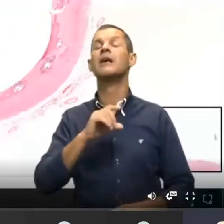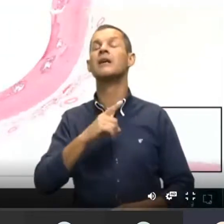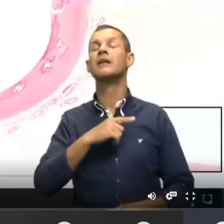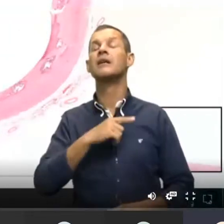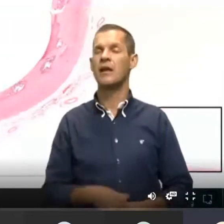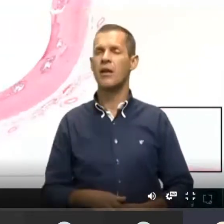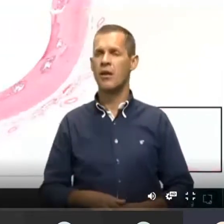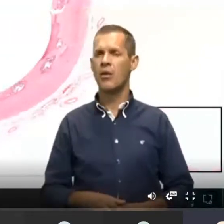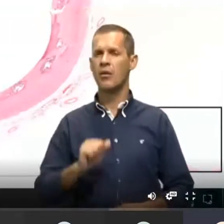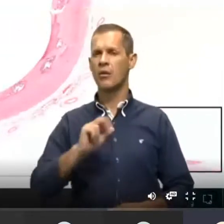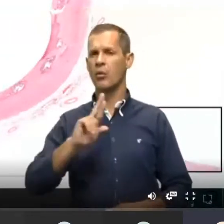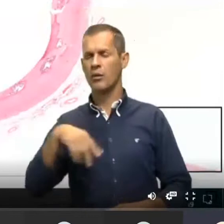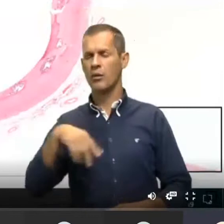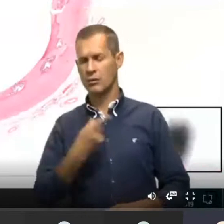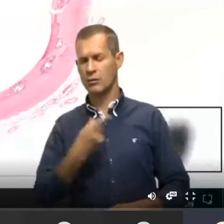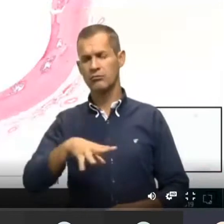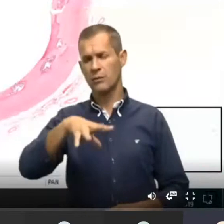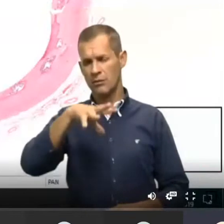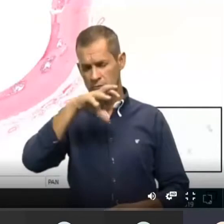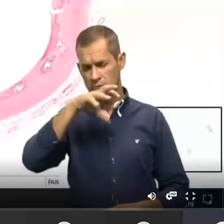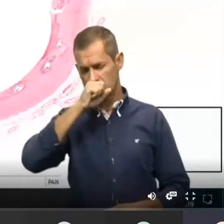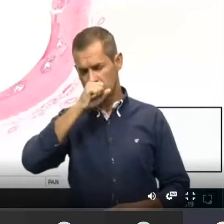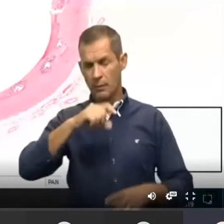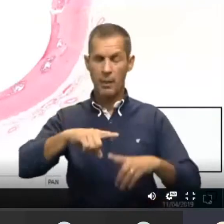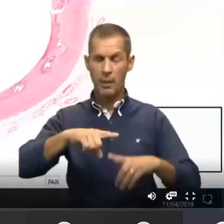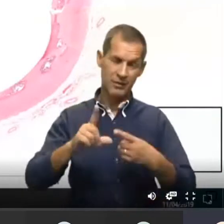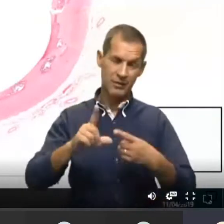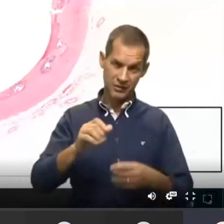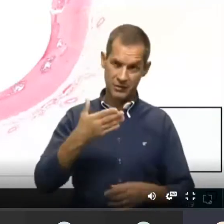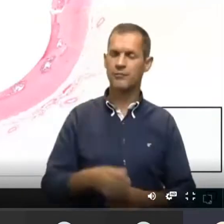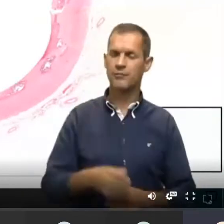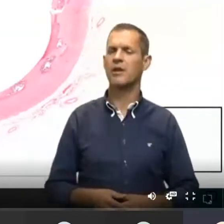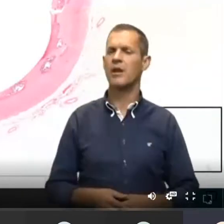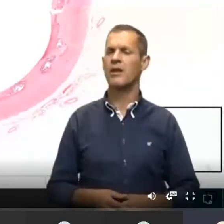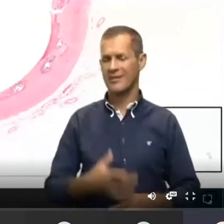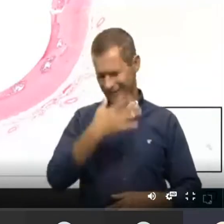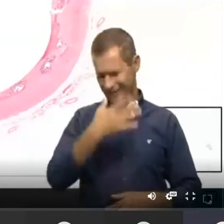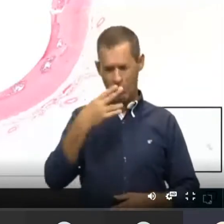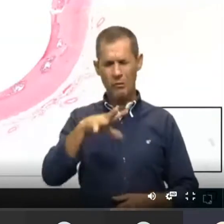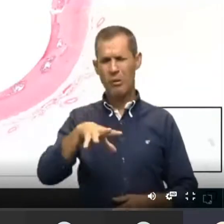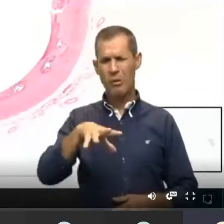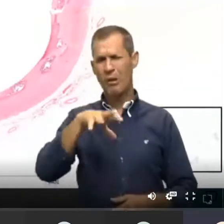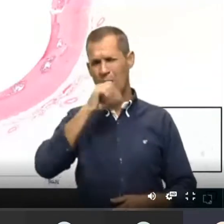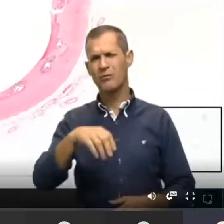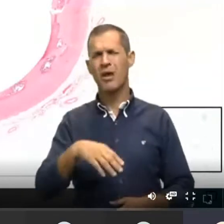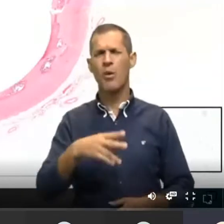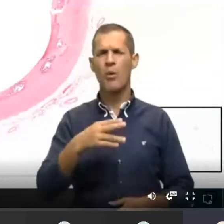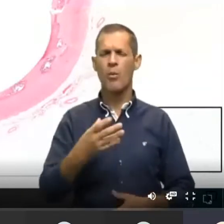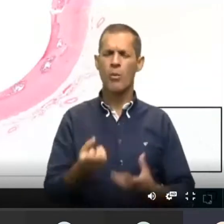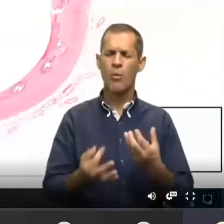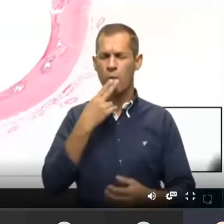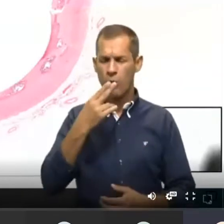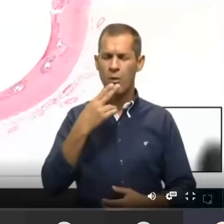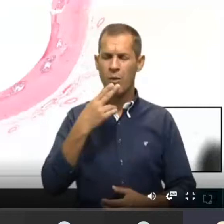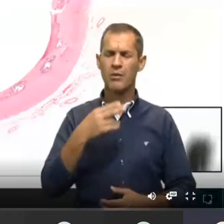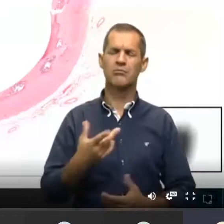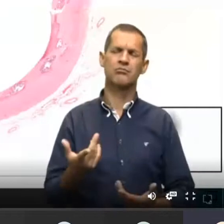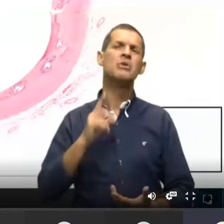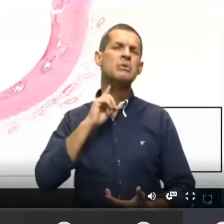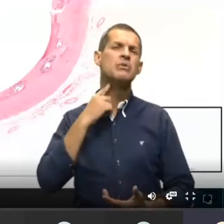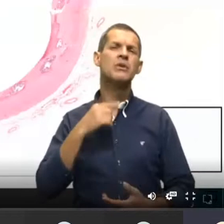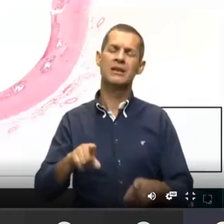onde passa o ar que a gente inspira, né? Ou seja, se o fumante inspira fumaça